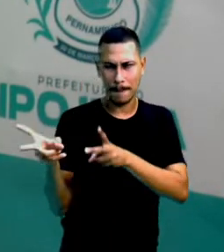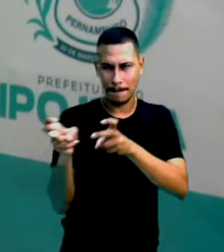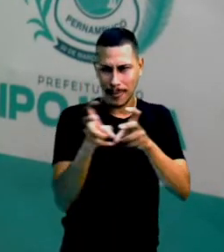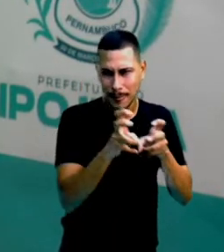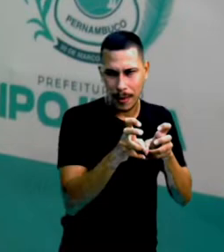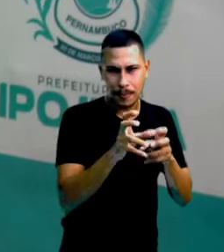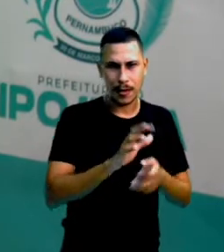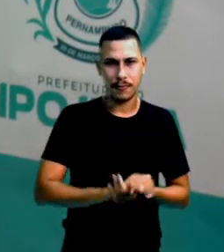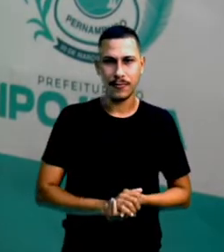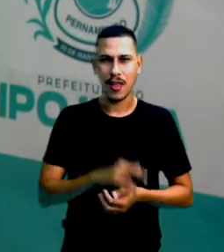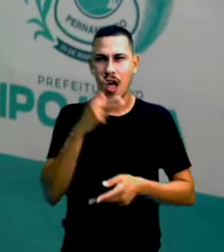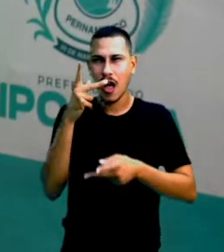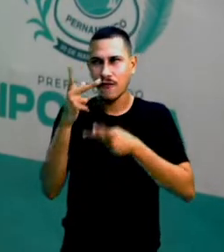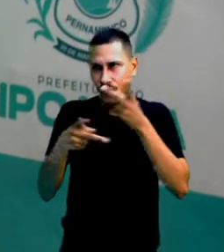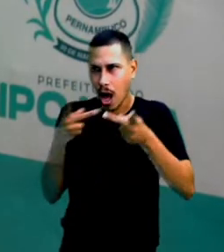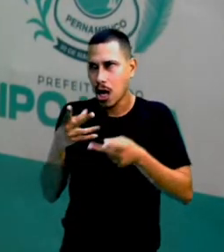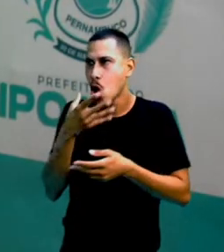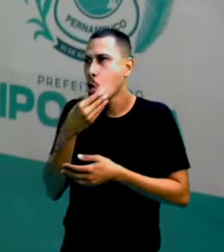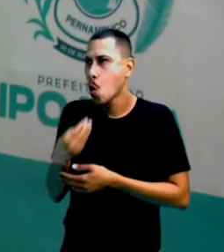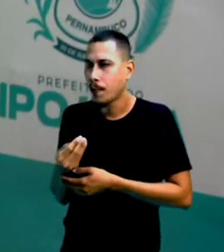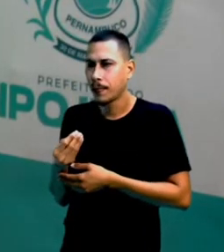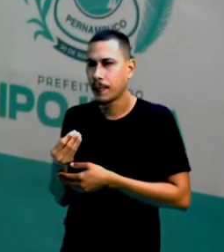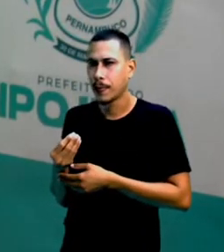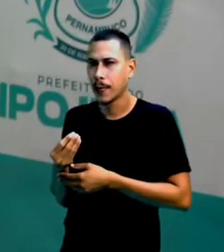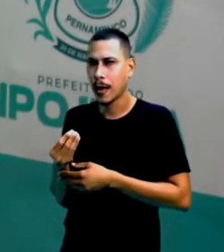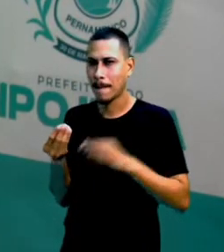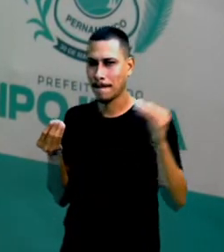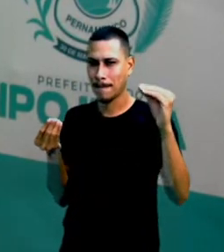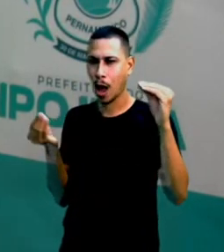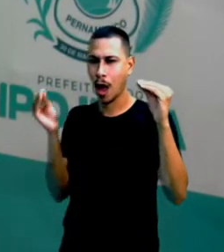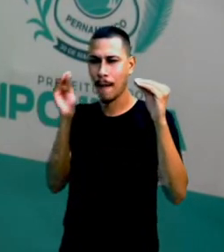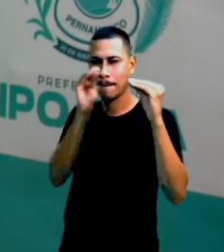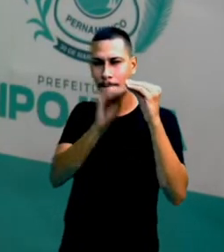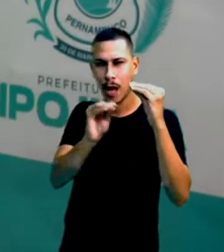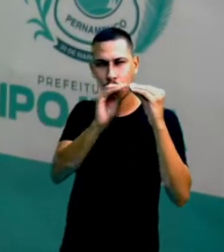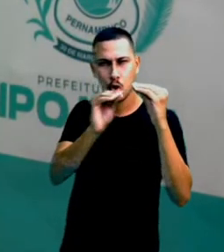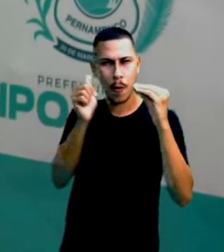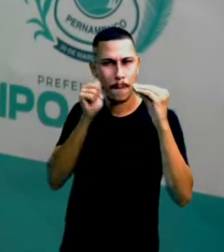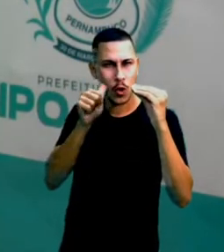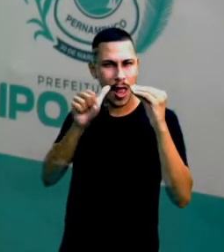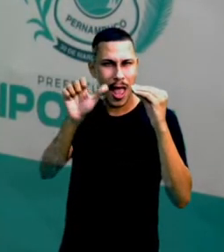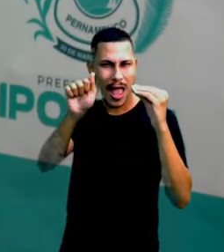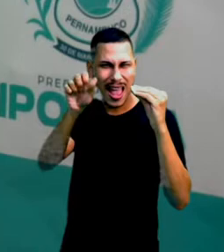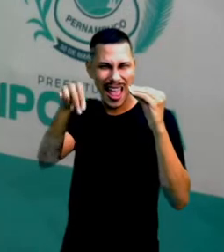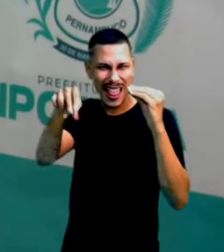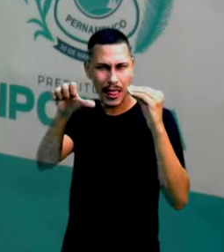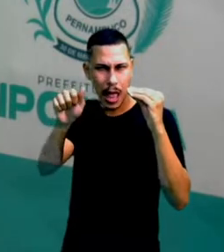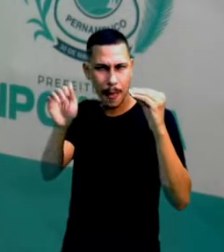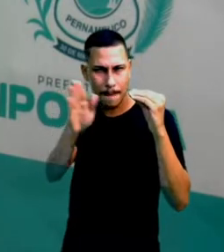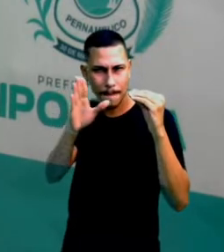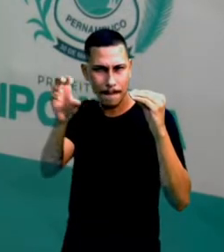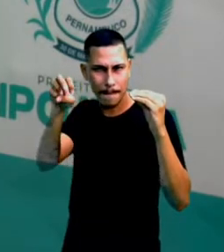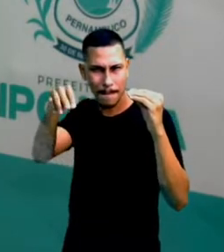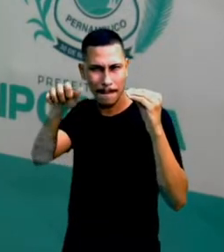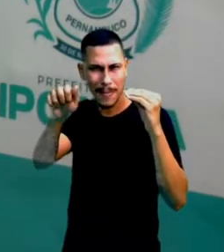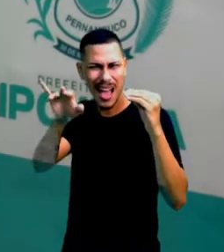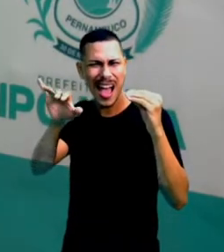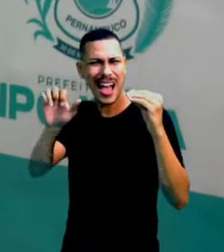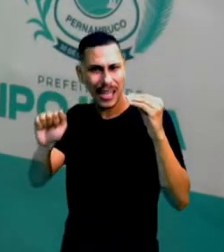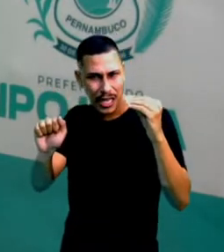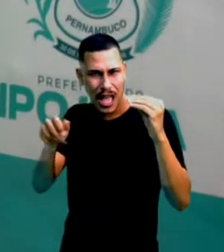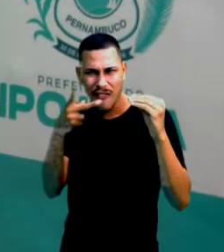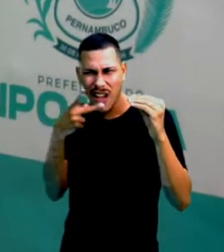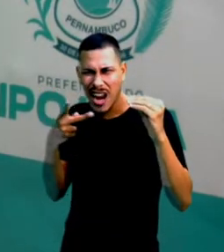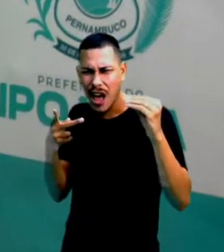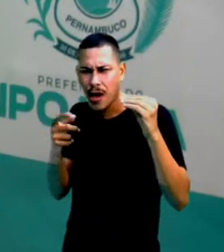em Santa magrinhos que deu um beijo um beijo Ana Maria por causa disso ele quase entrava Numa Fria porque